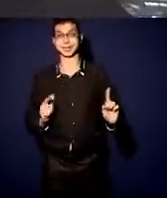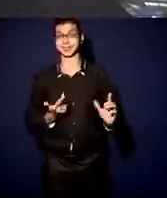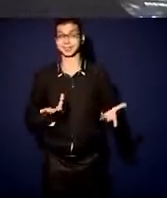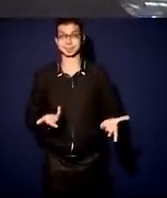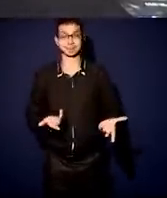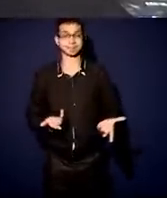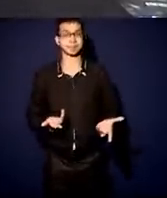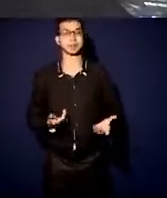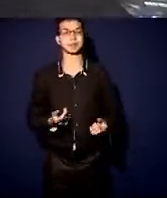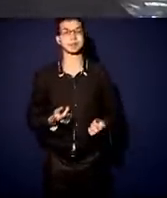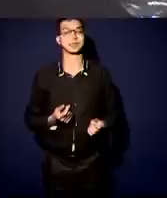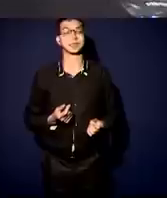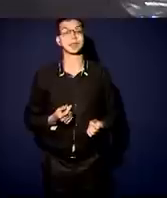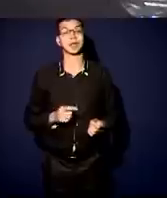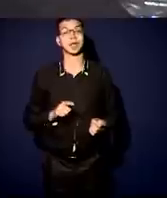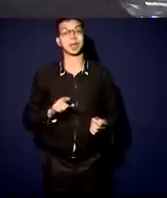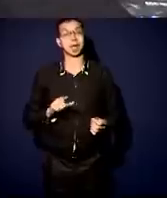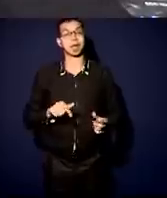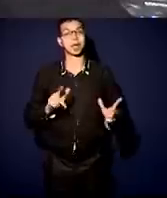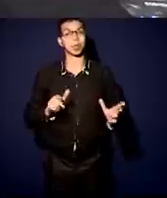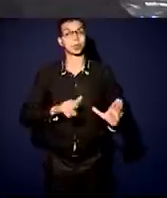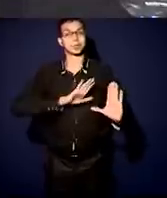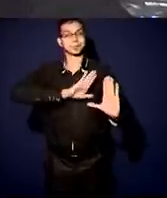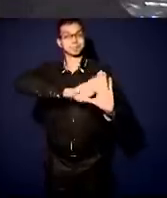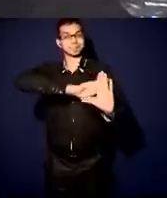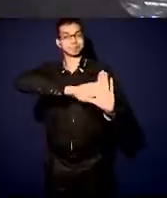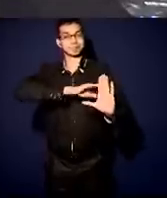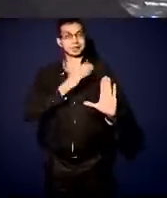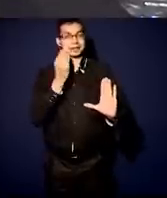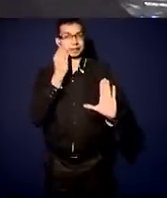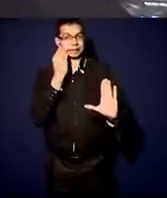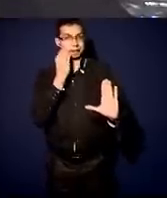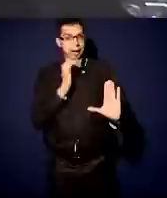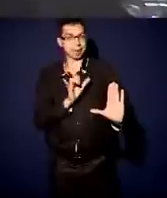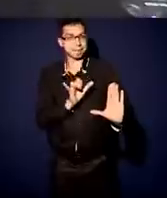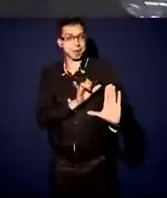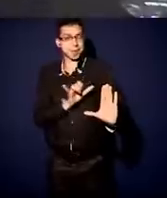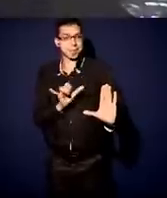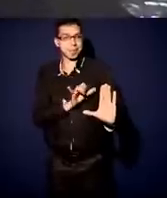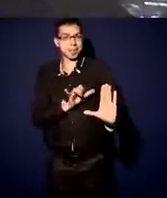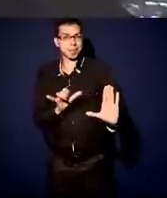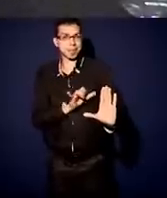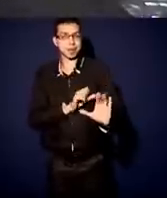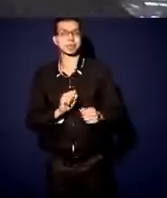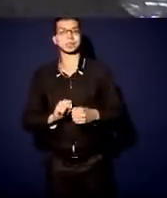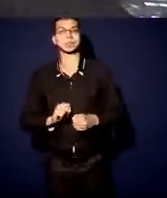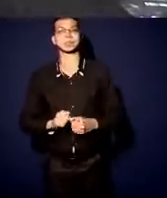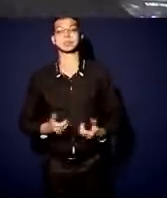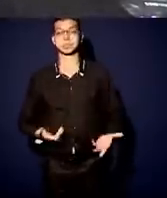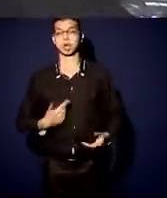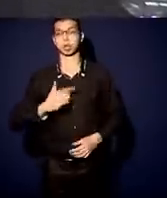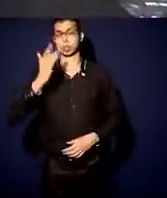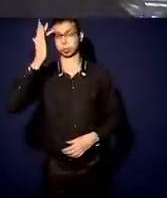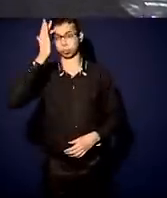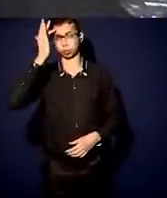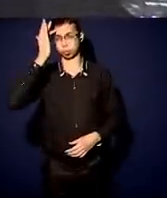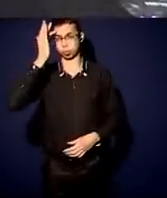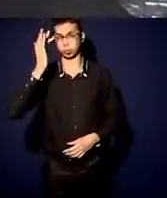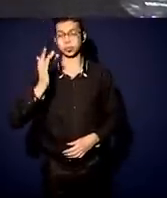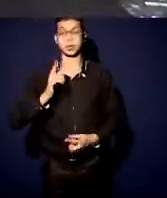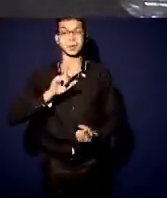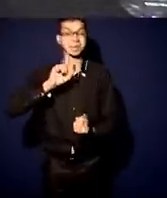ter essas duas discussões misturadas é o que eu acho que torna a discussão a respeito da meta